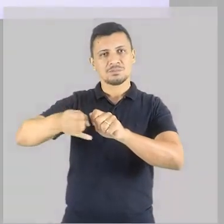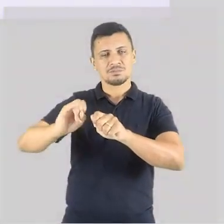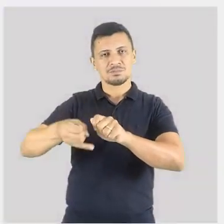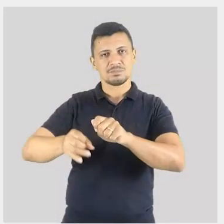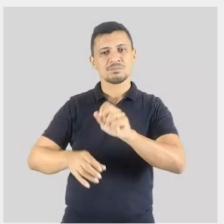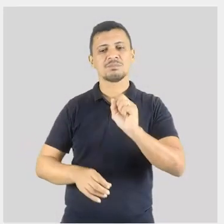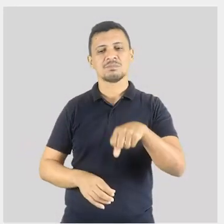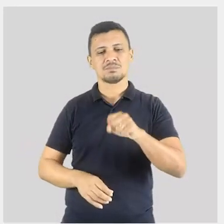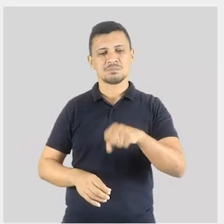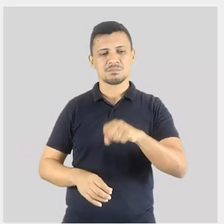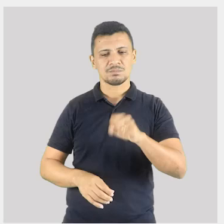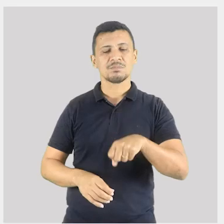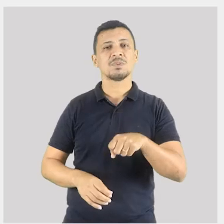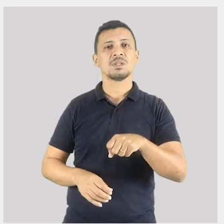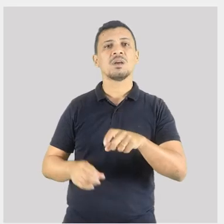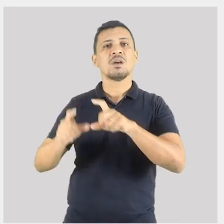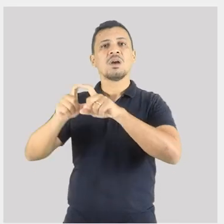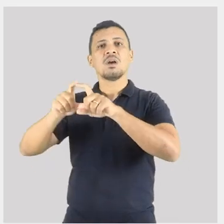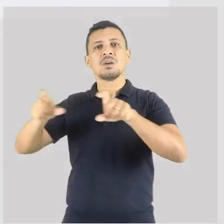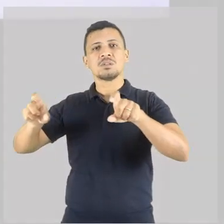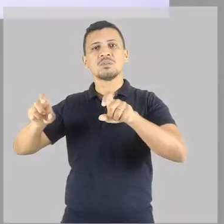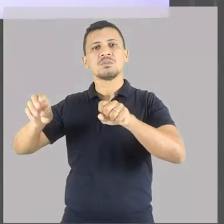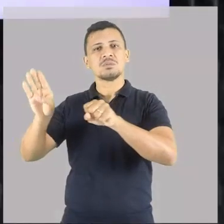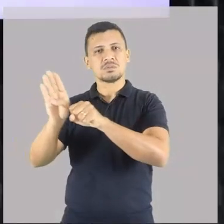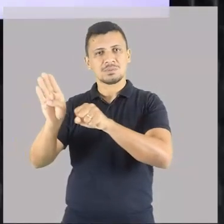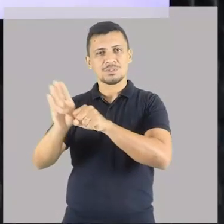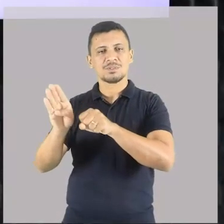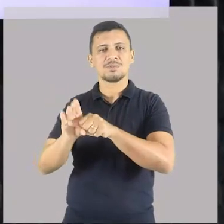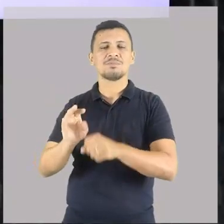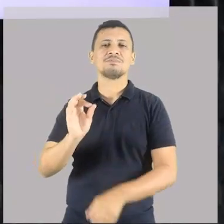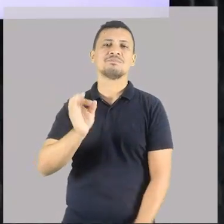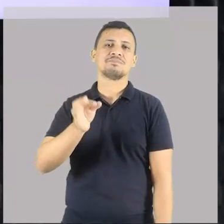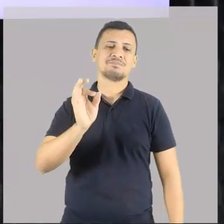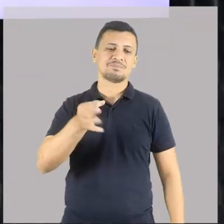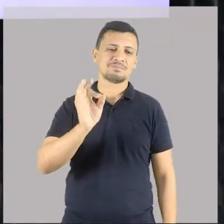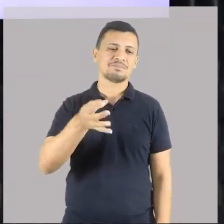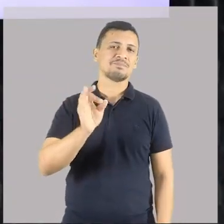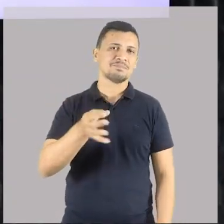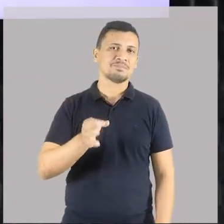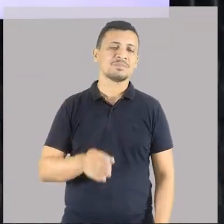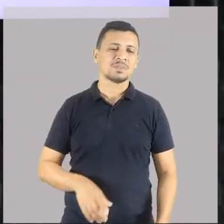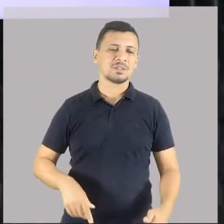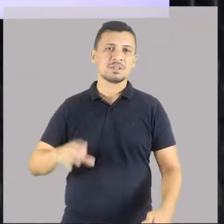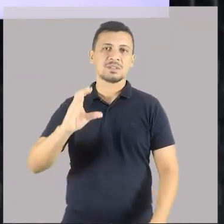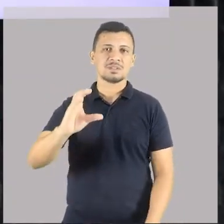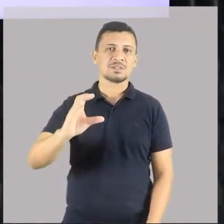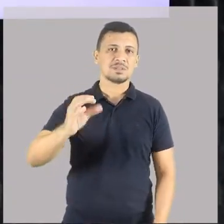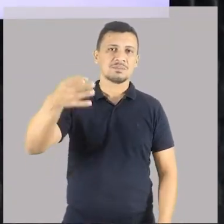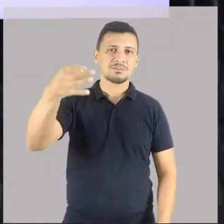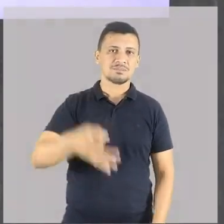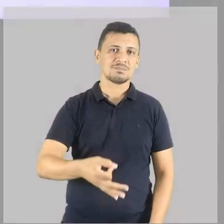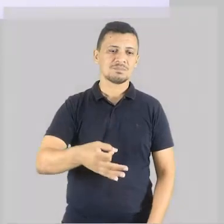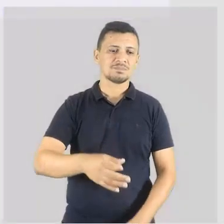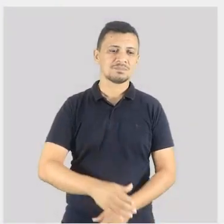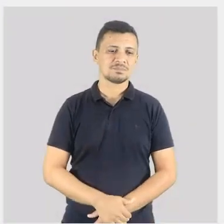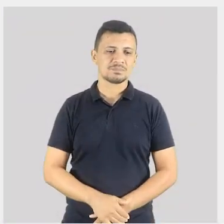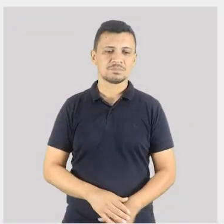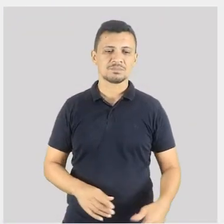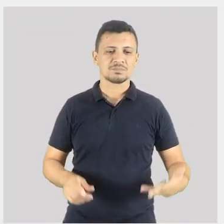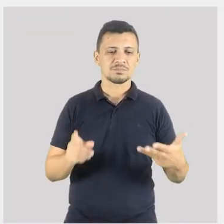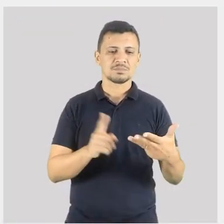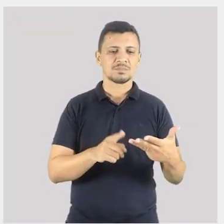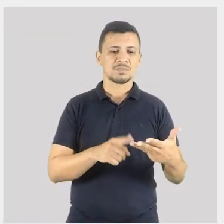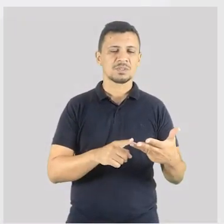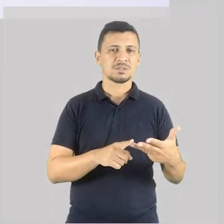oração adjetiva, também correto. A terceira, oração substantiva, também correto. Letra C de casa, certo? A letra